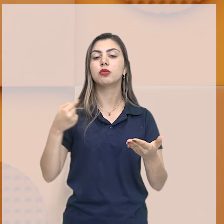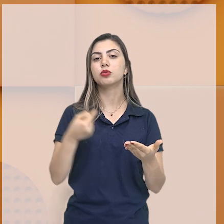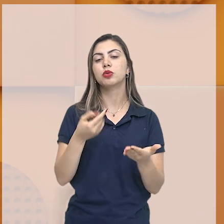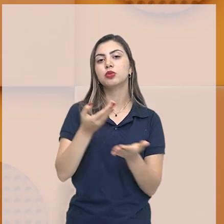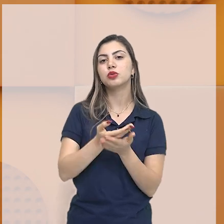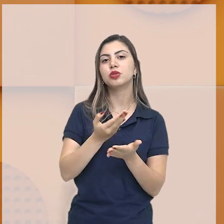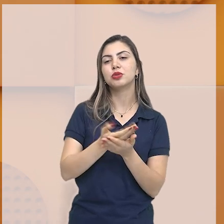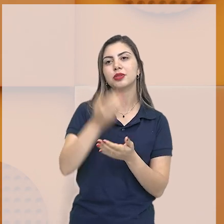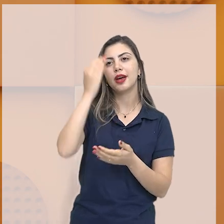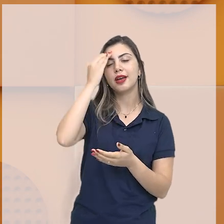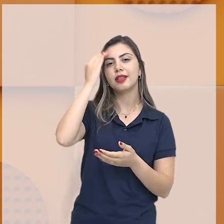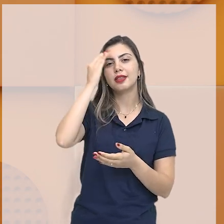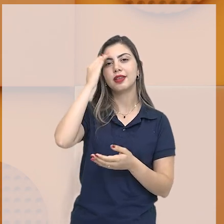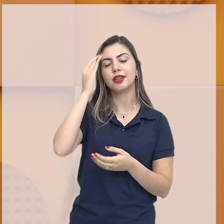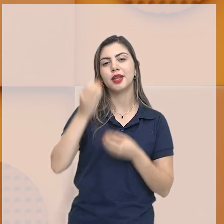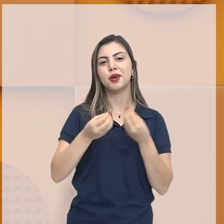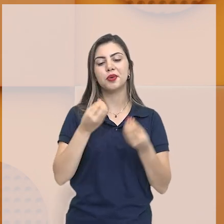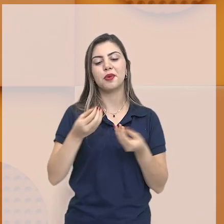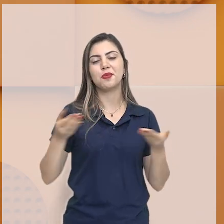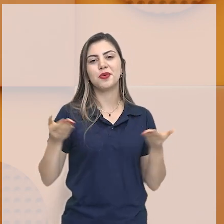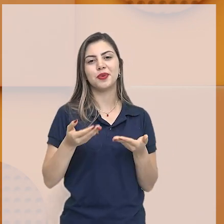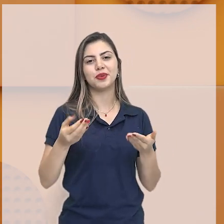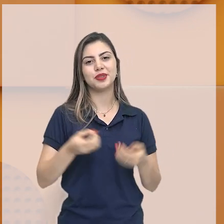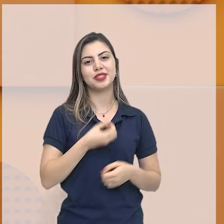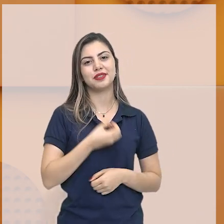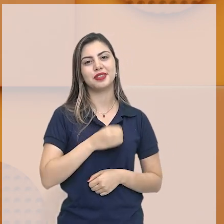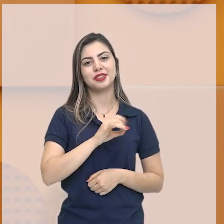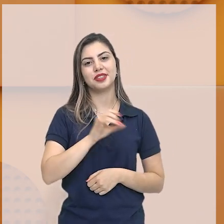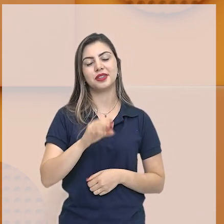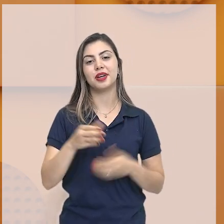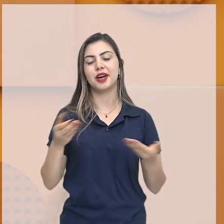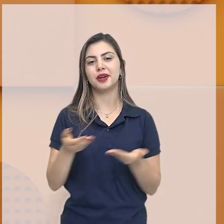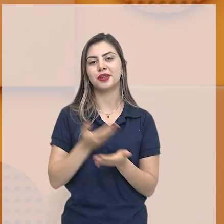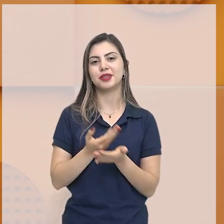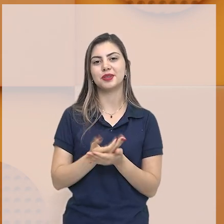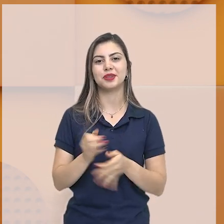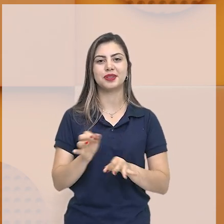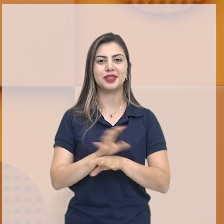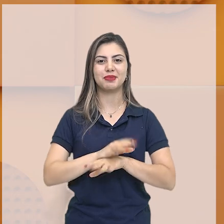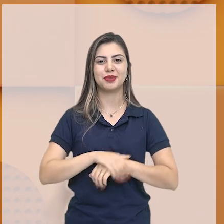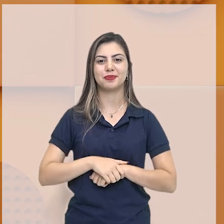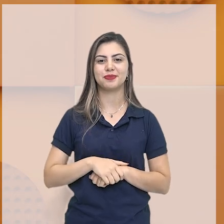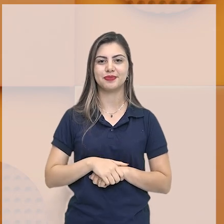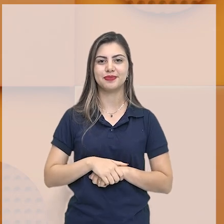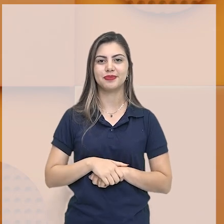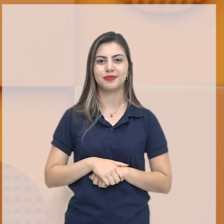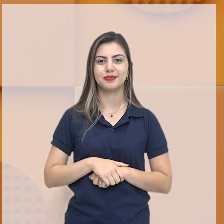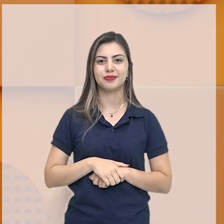compreendamos o nosso presente. E assim finalizamos a nossa aula.